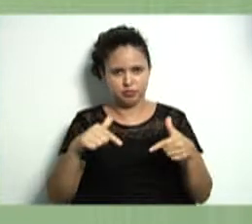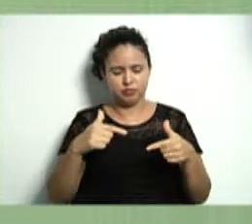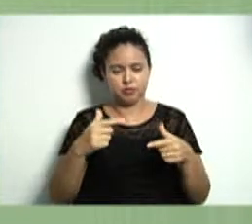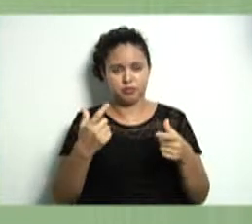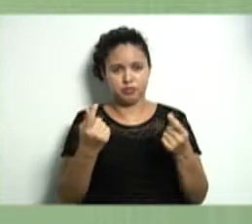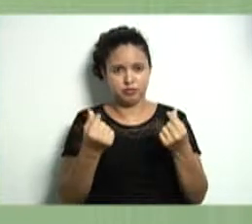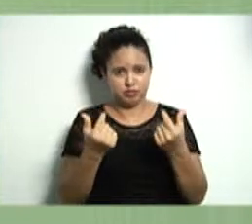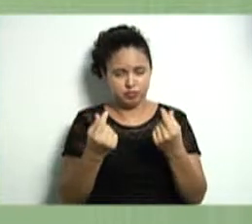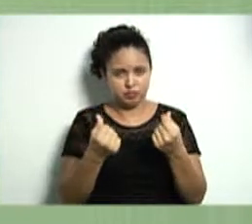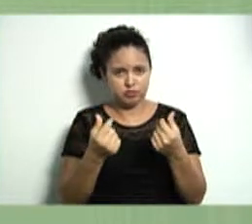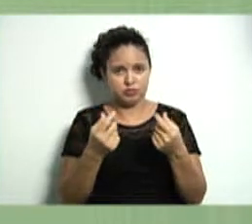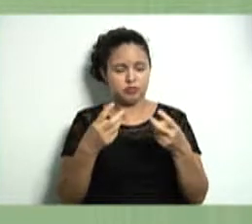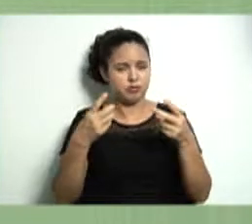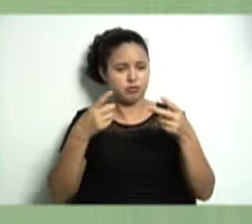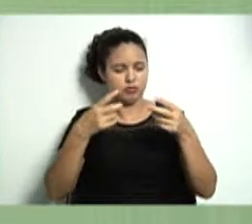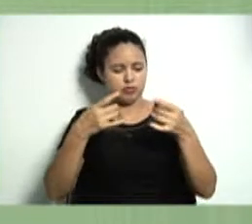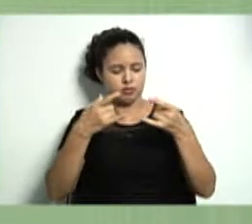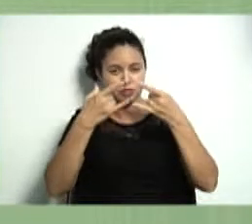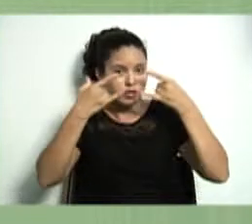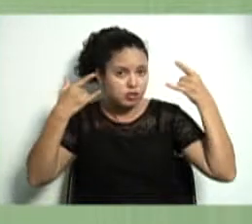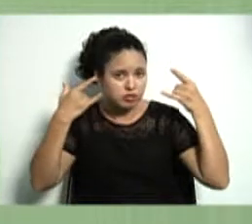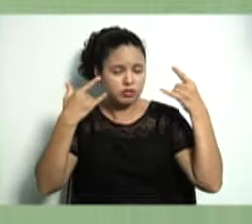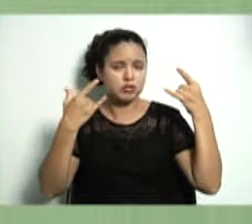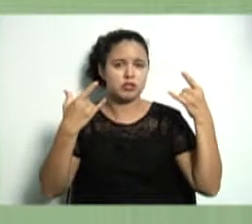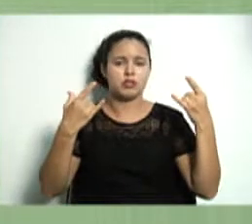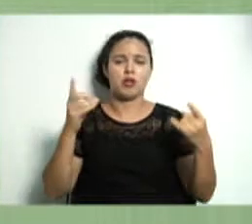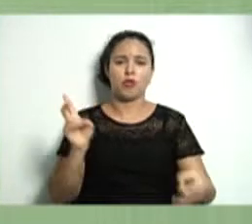capitalista, o valor e a quantidade de dinheiro.